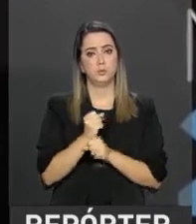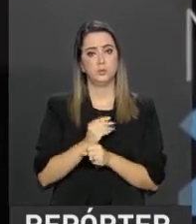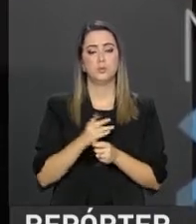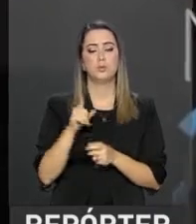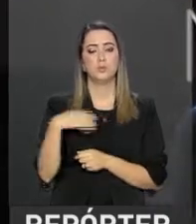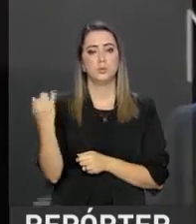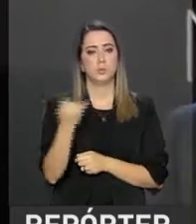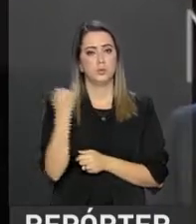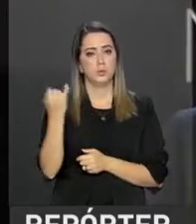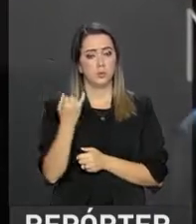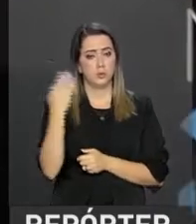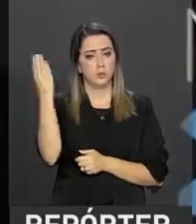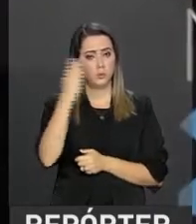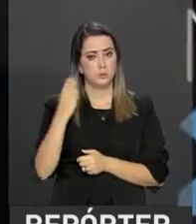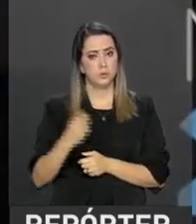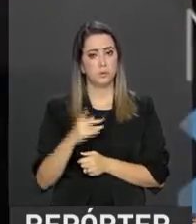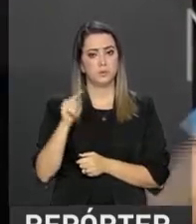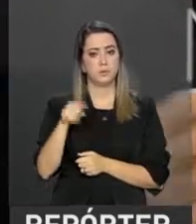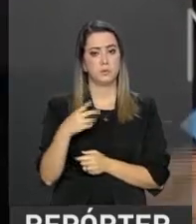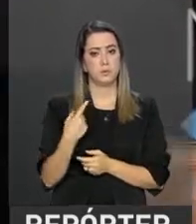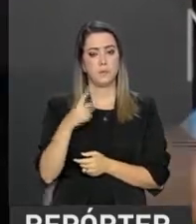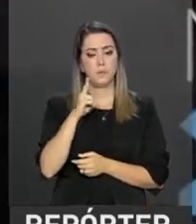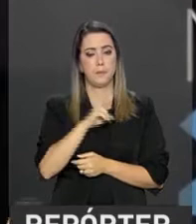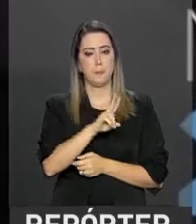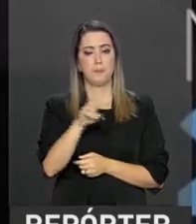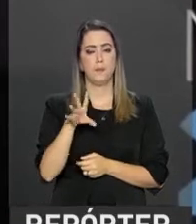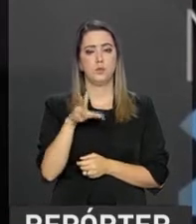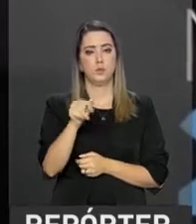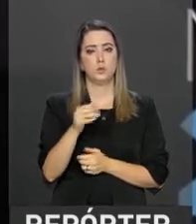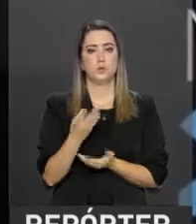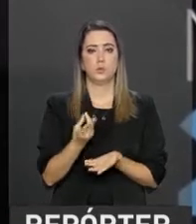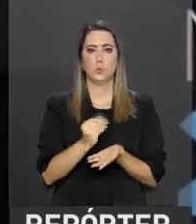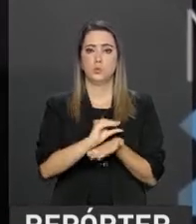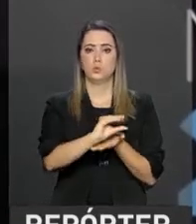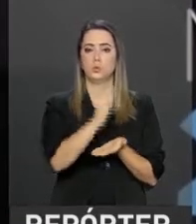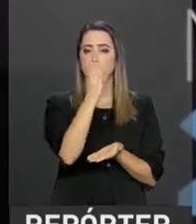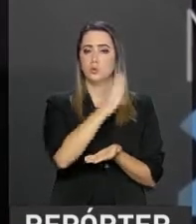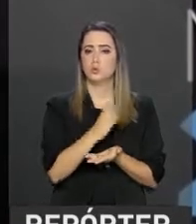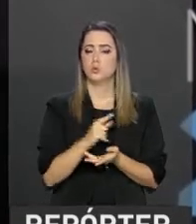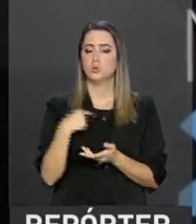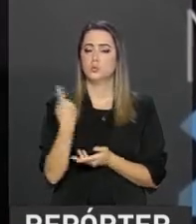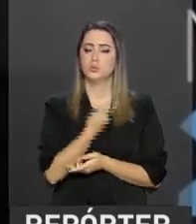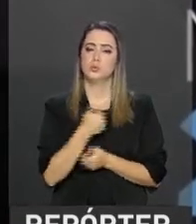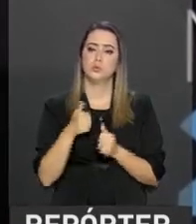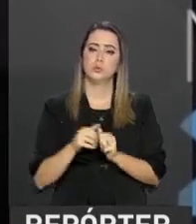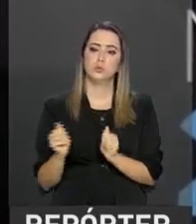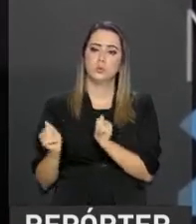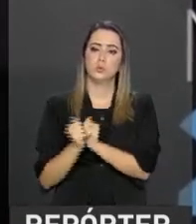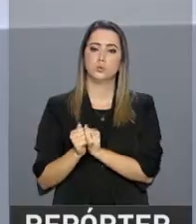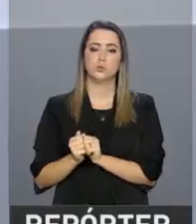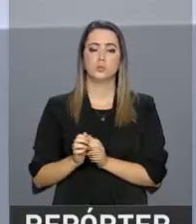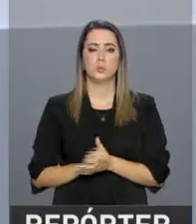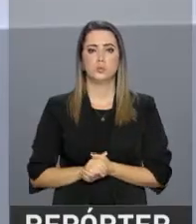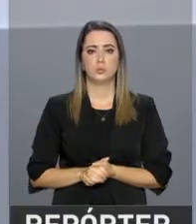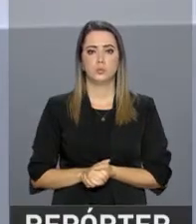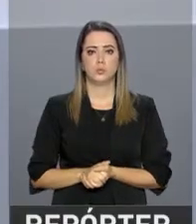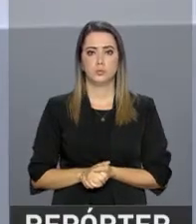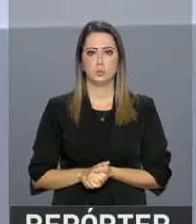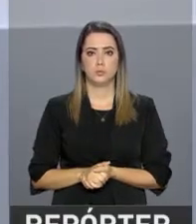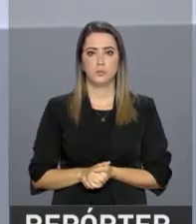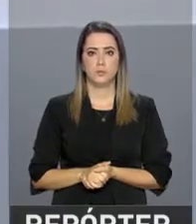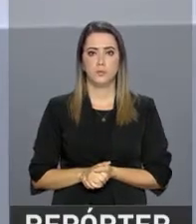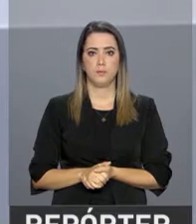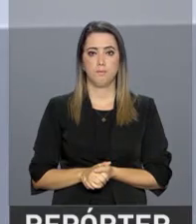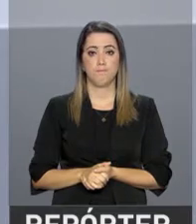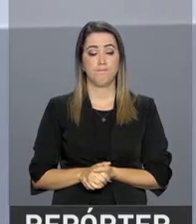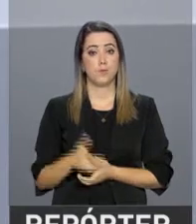que é o mais importante do ponto de vista de todos os gestores que estão aqui participando como uma